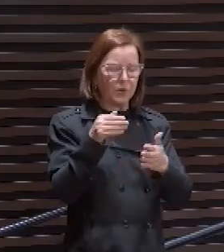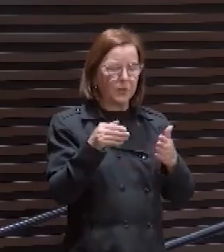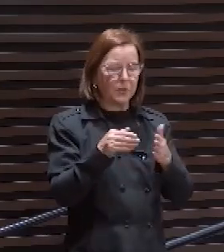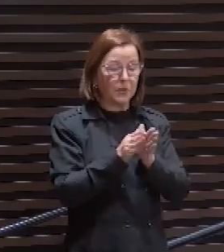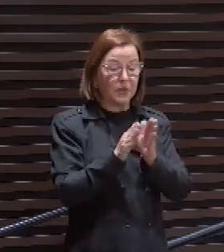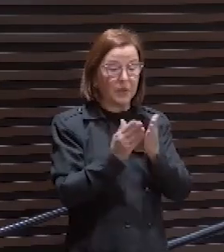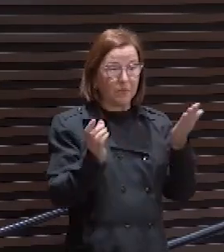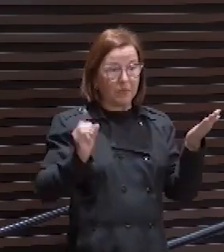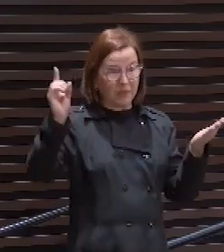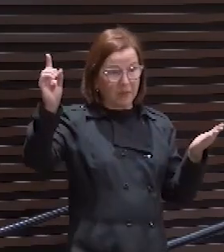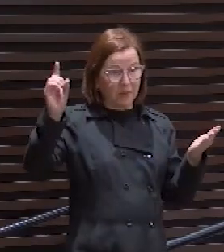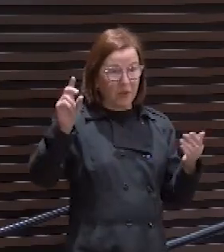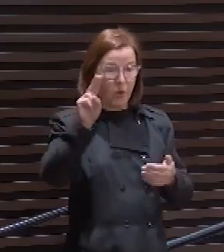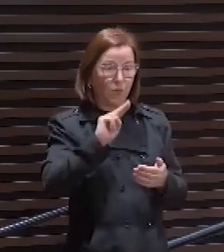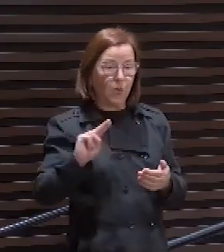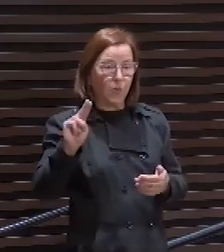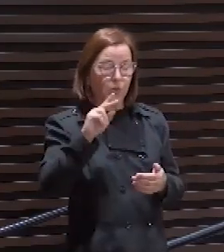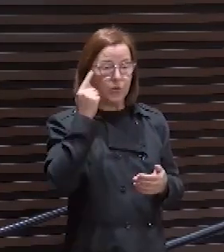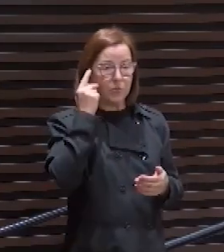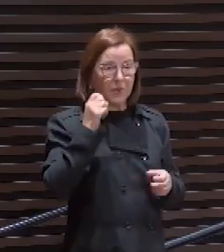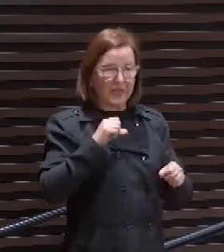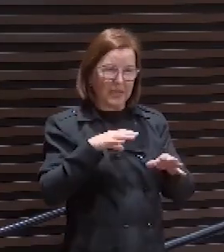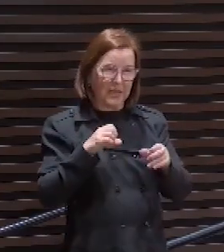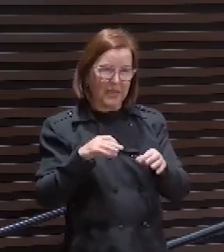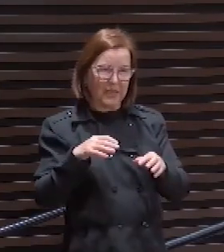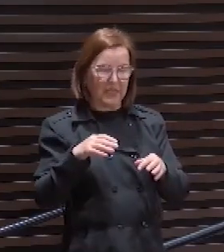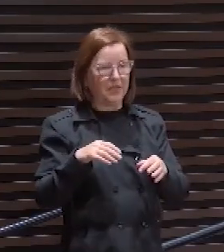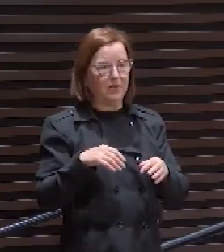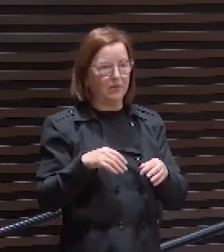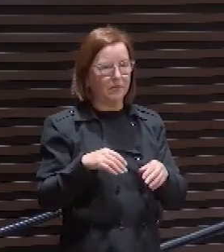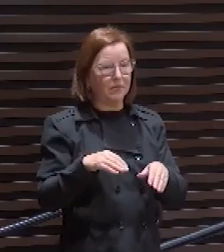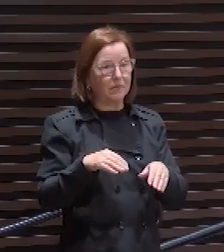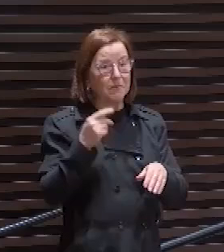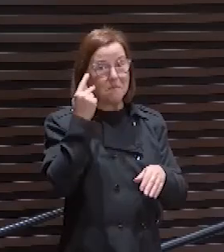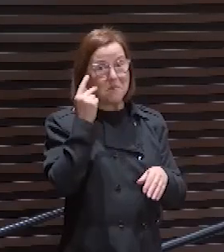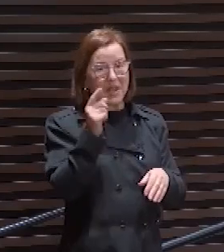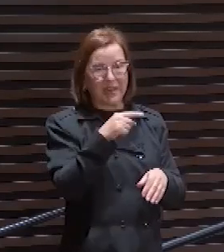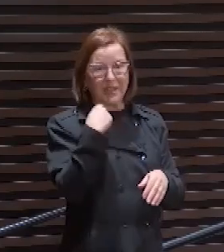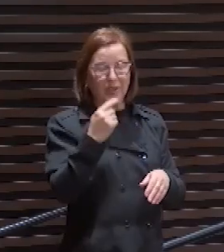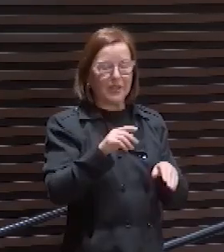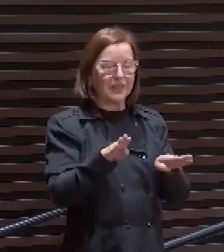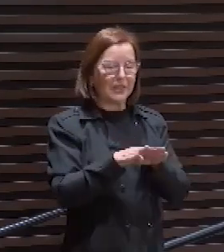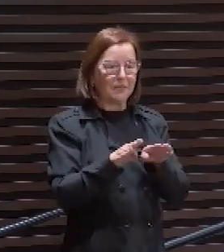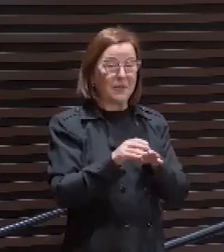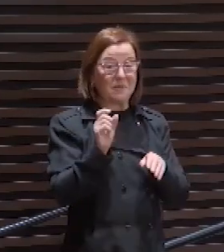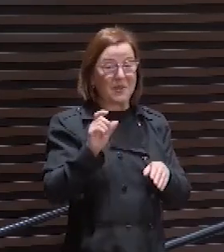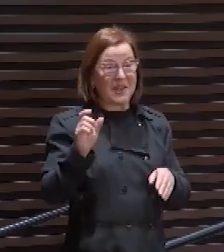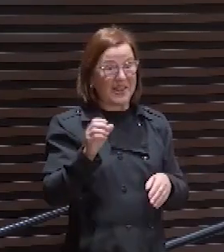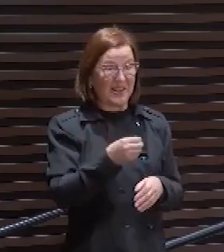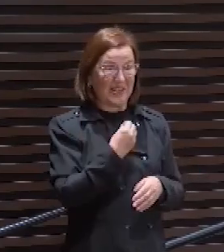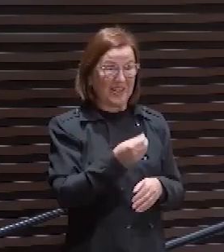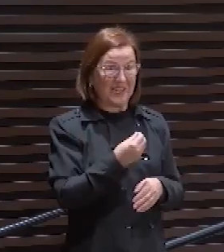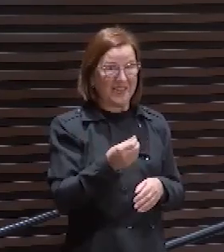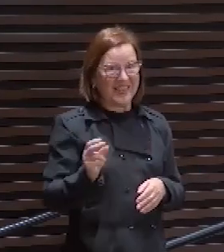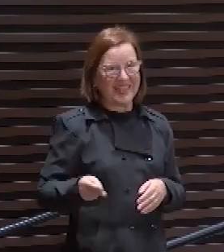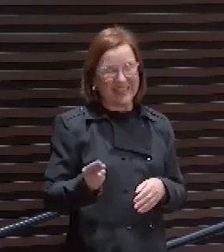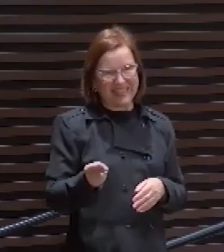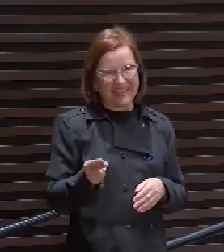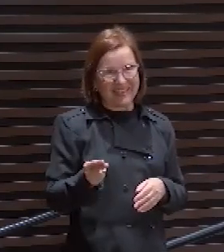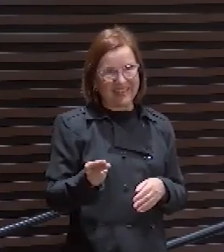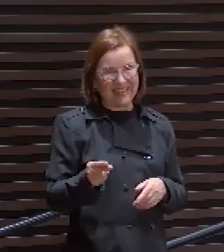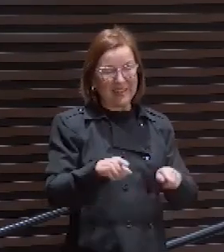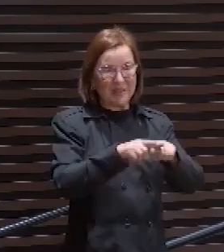a instrução, para a repreensão. Então, para nós também são palavras de vida eterna. Para nós também é de grande utilidade. Porém,